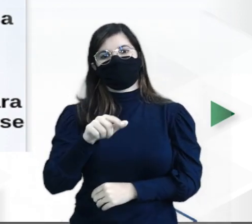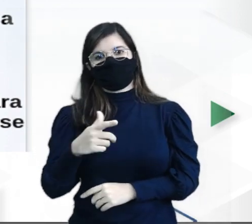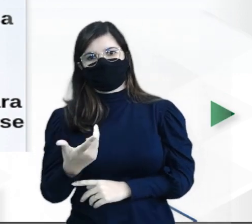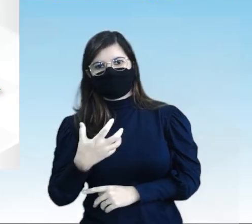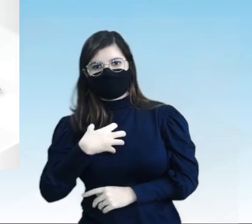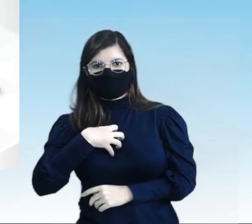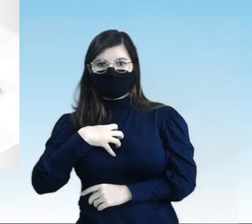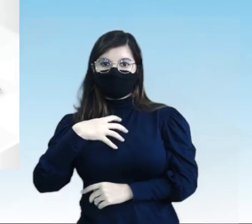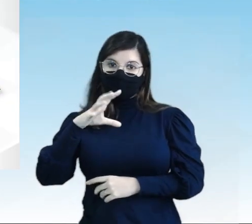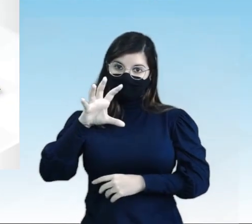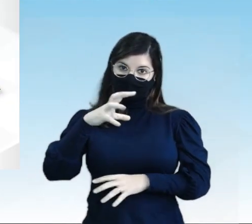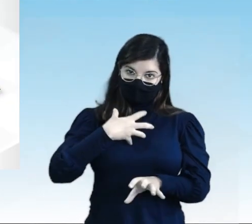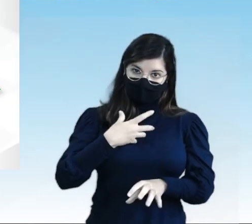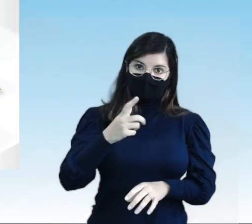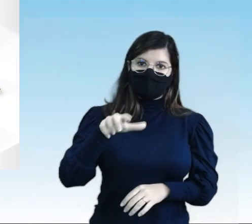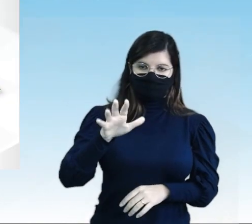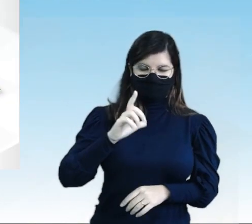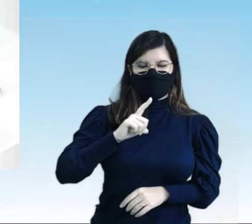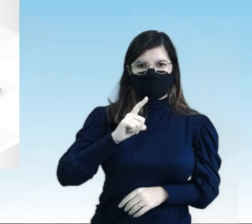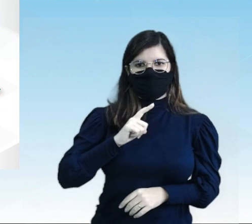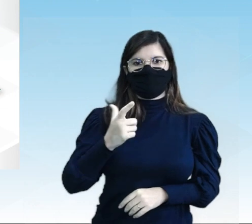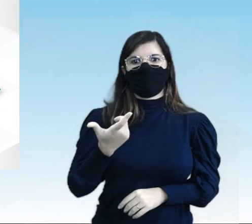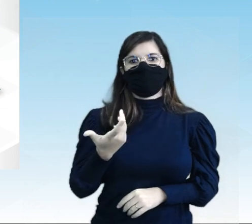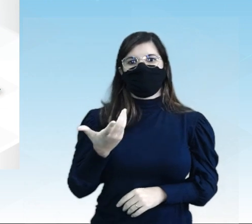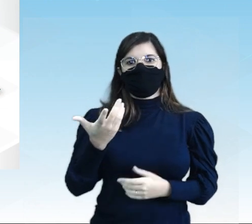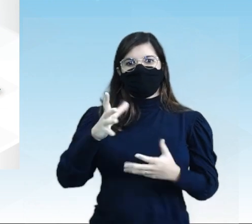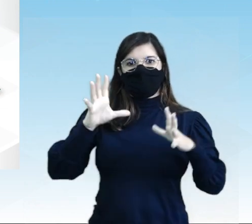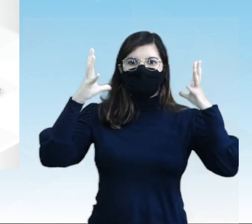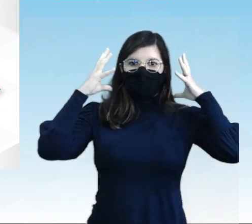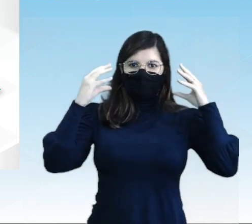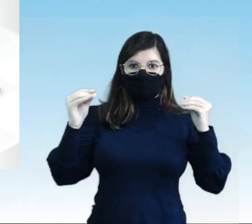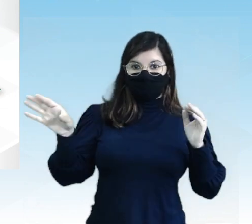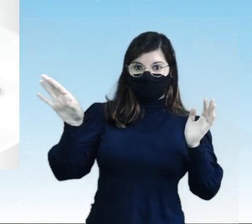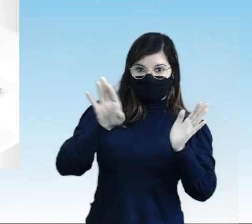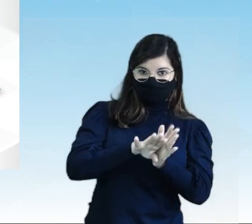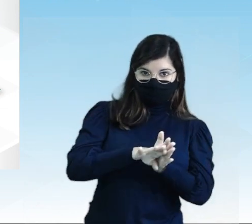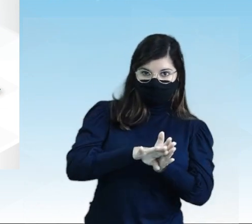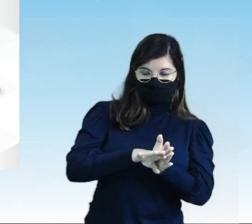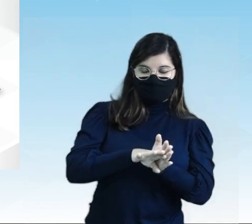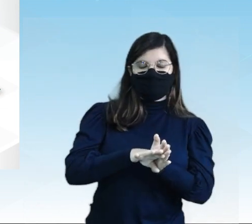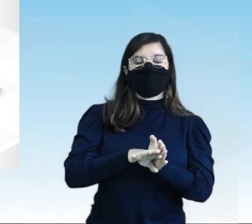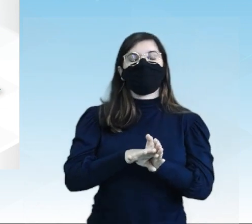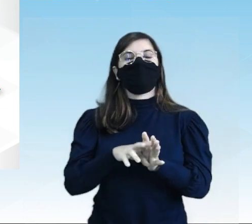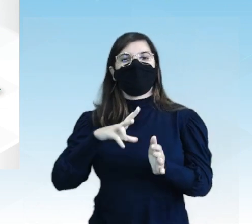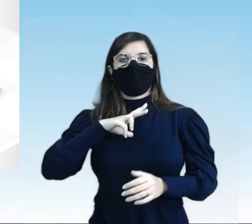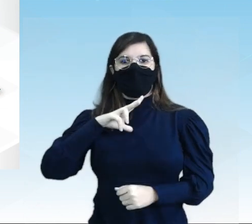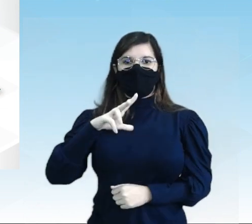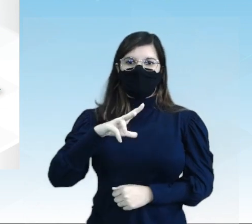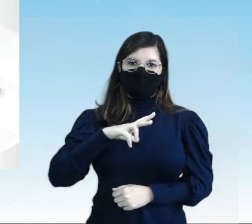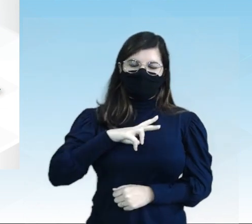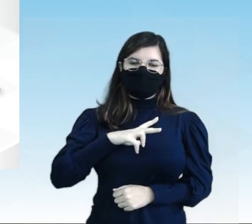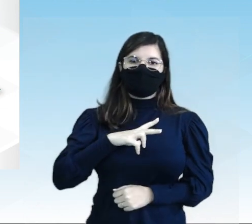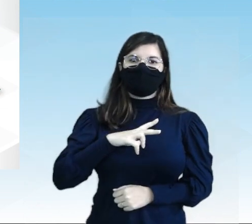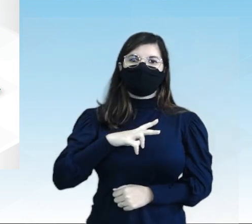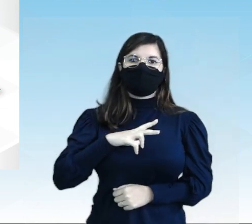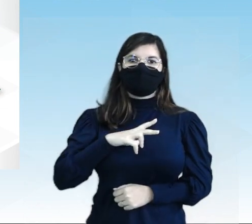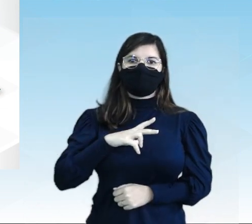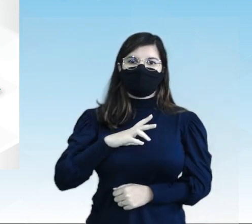a Bahia né já não queria muito que os holandeses chegasse por aqui porque era fiel a Portugal